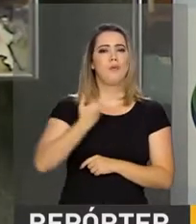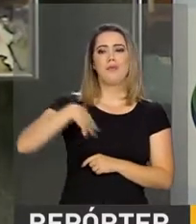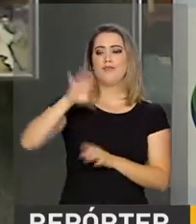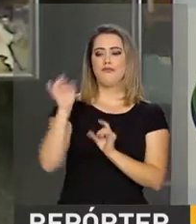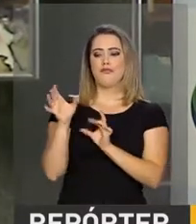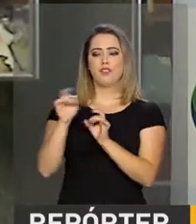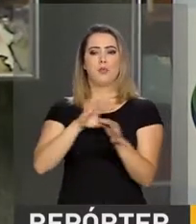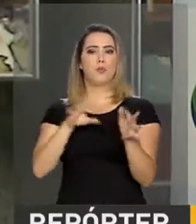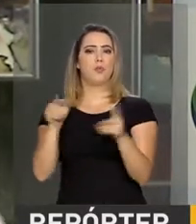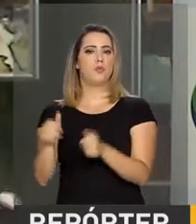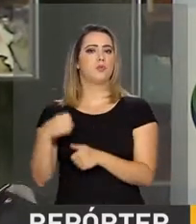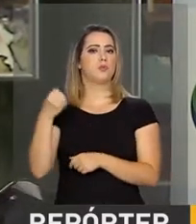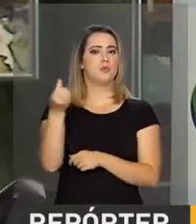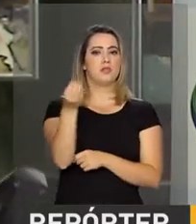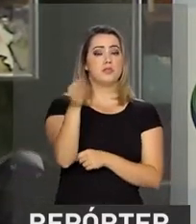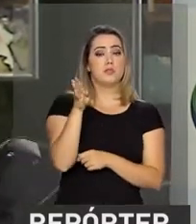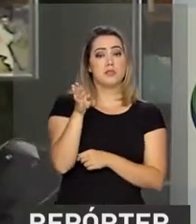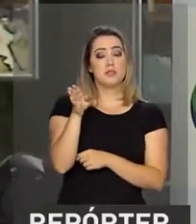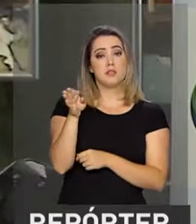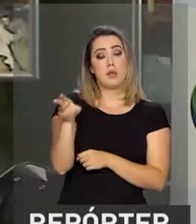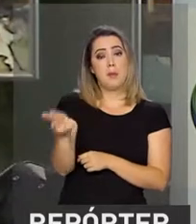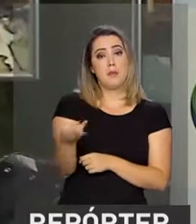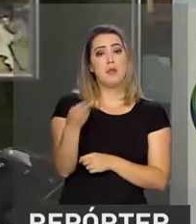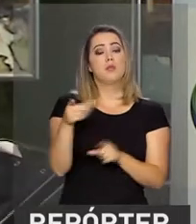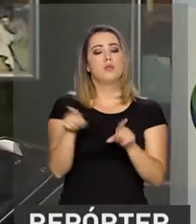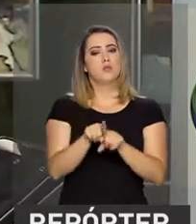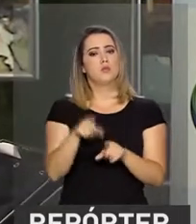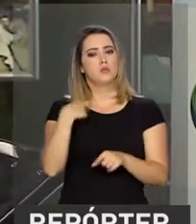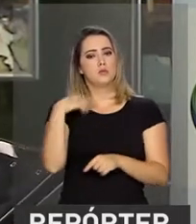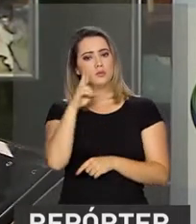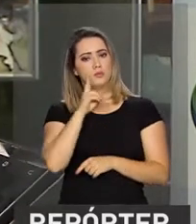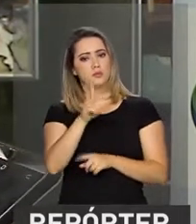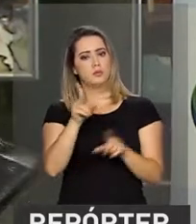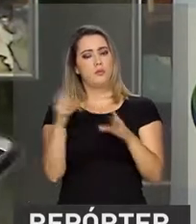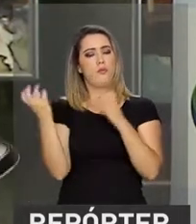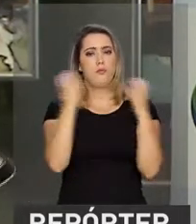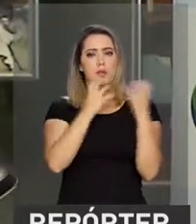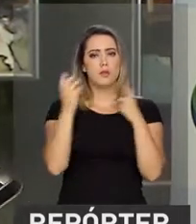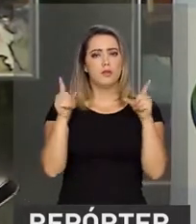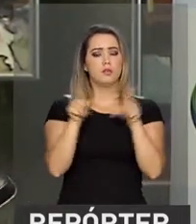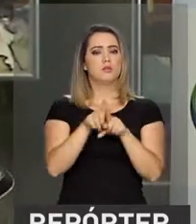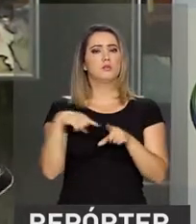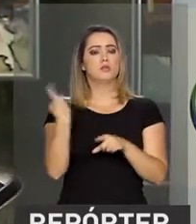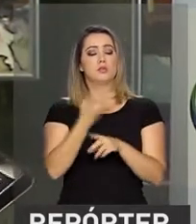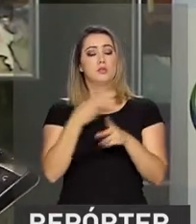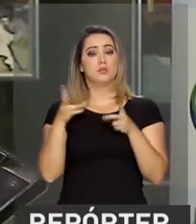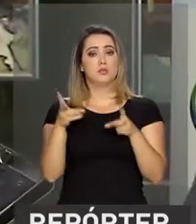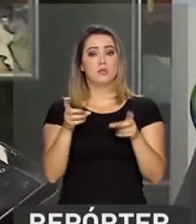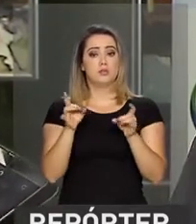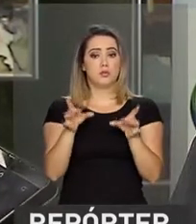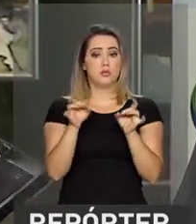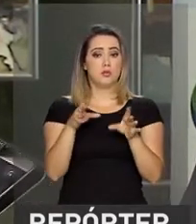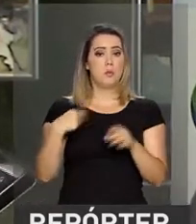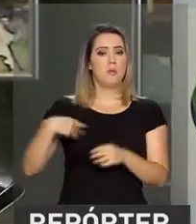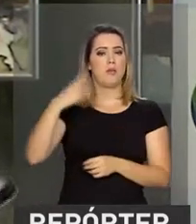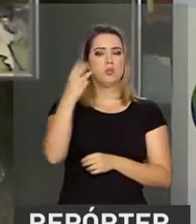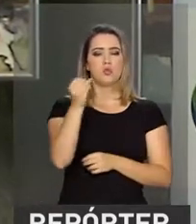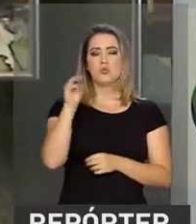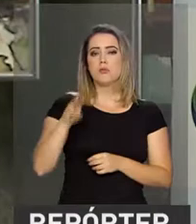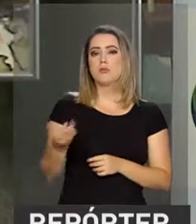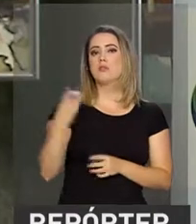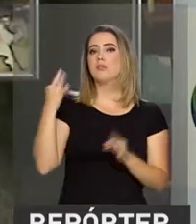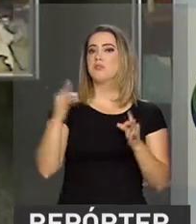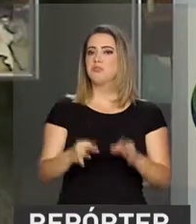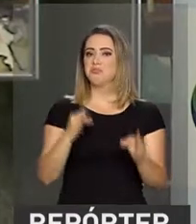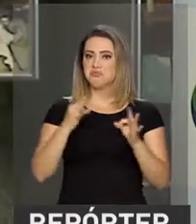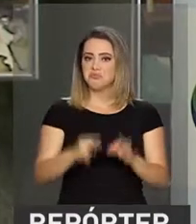garantindo a balança comercial é favorável e relembrou também que o milho não estamos falando em uma exportação superior a 30 milhões de toneladas é um